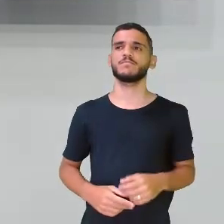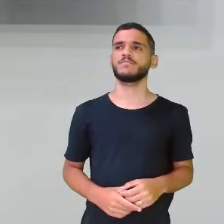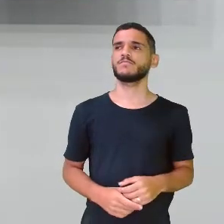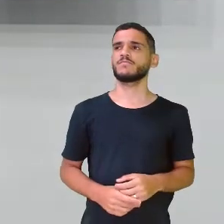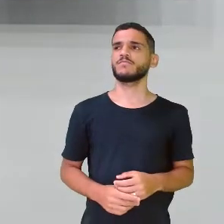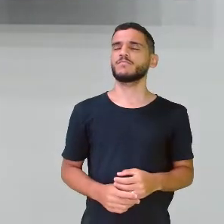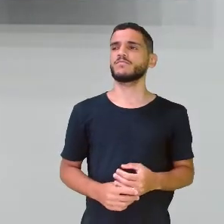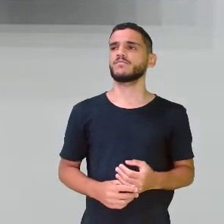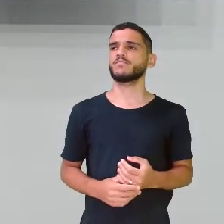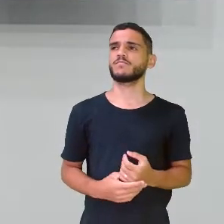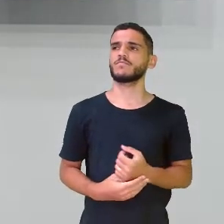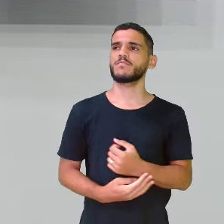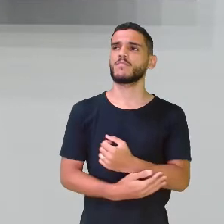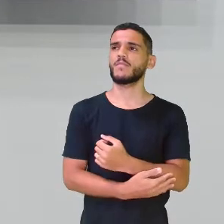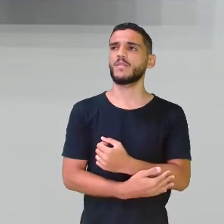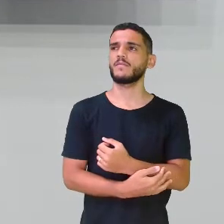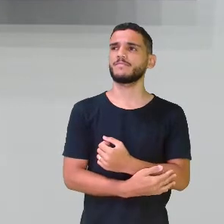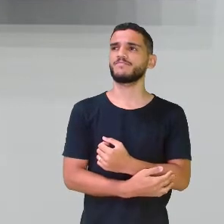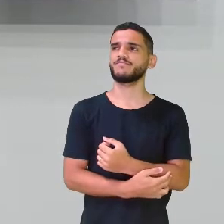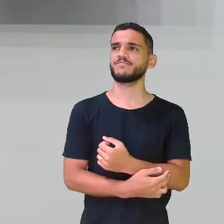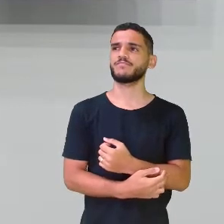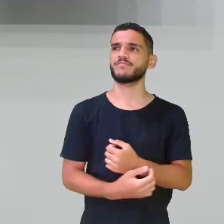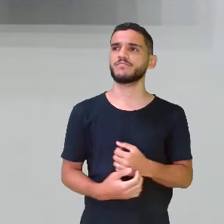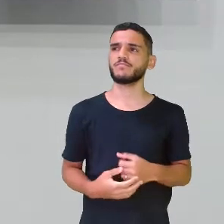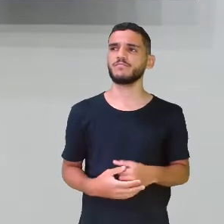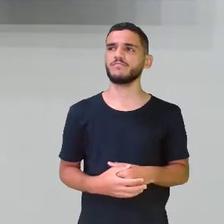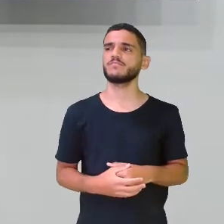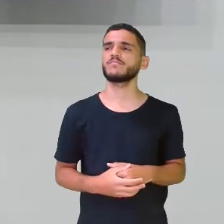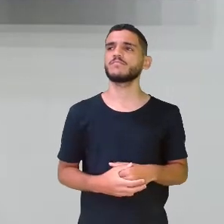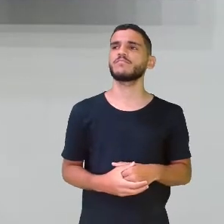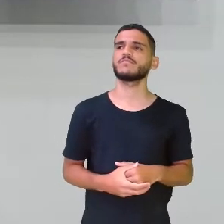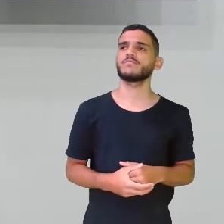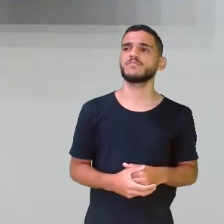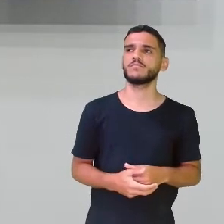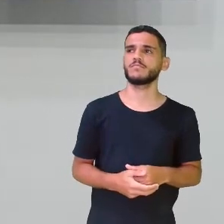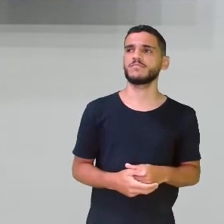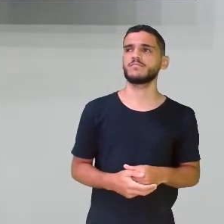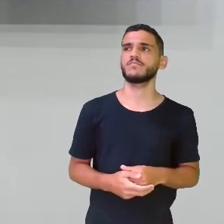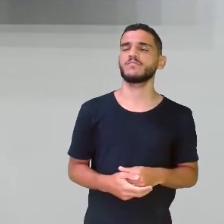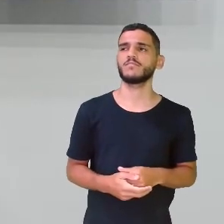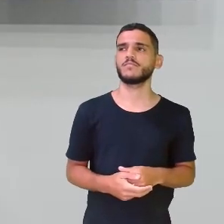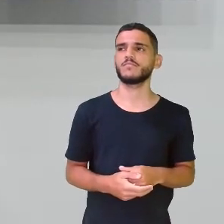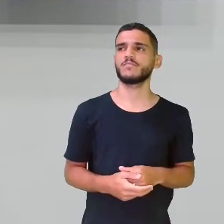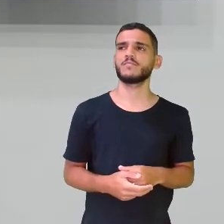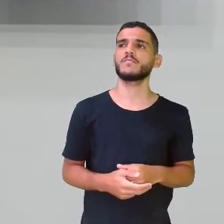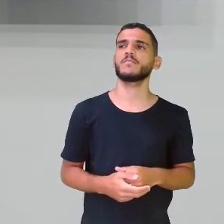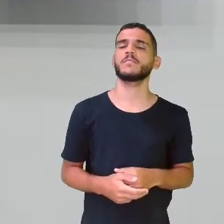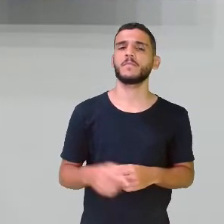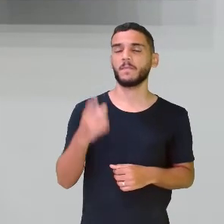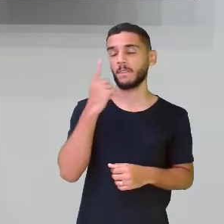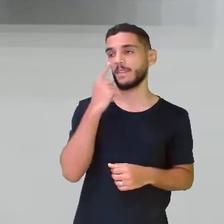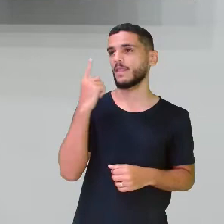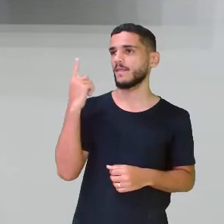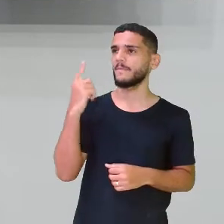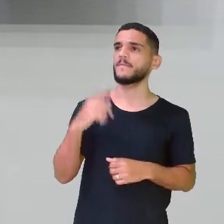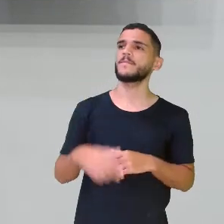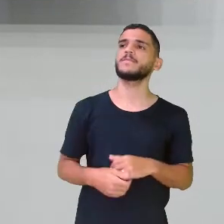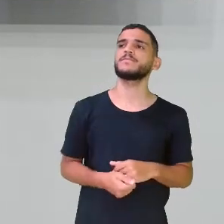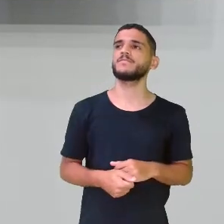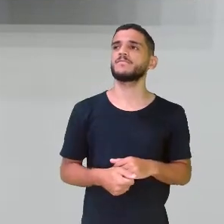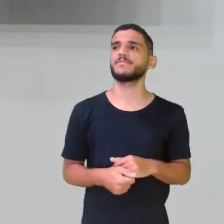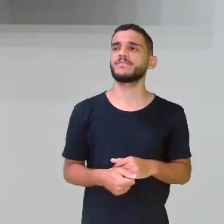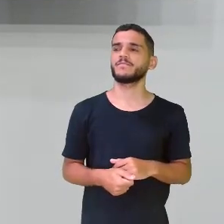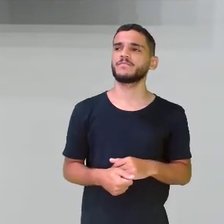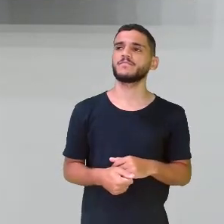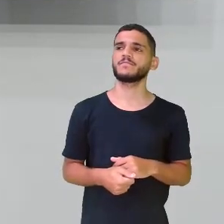continuar. Deixa eu só... Olha aqui a balança convencional. Presta atenção, quinto